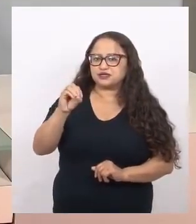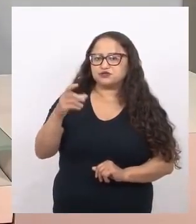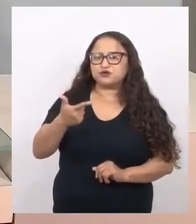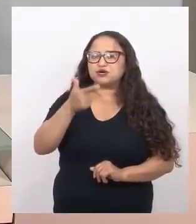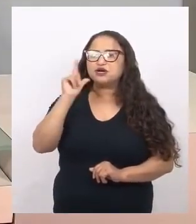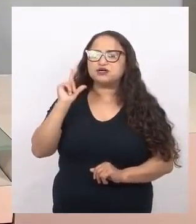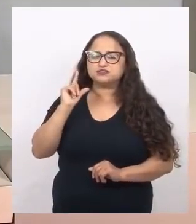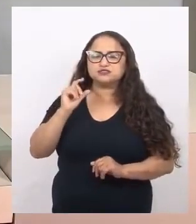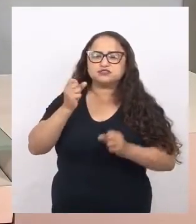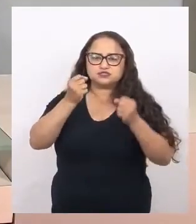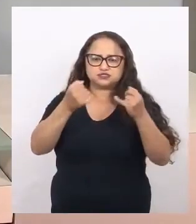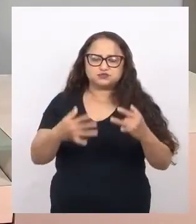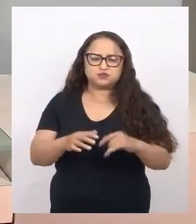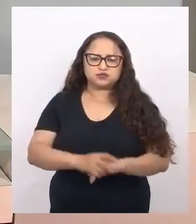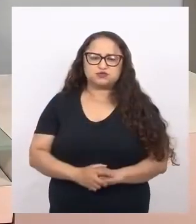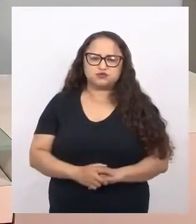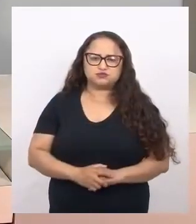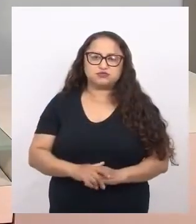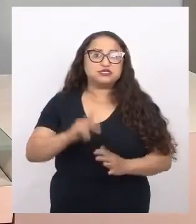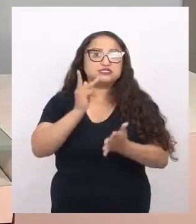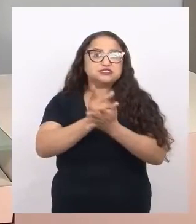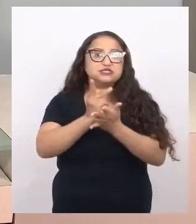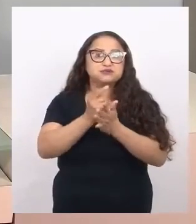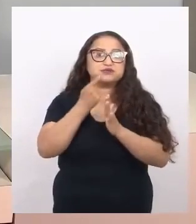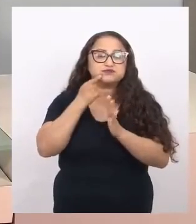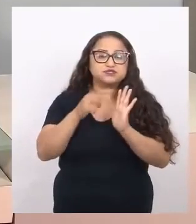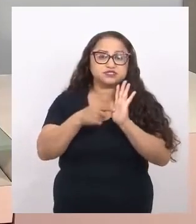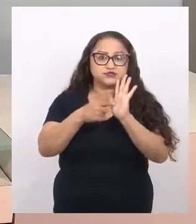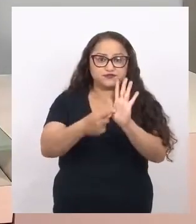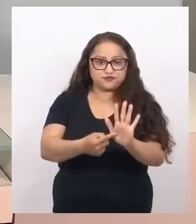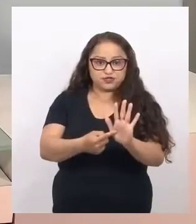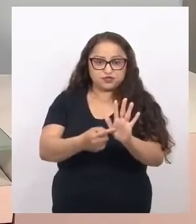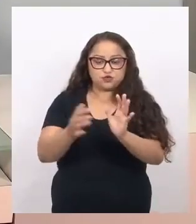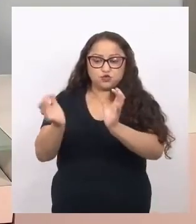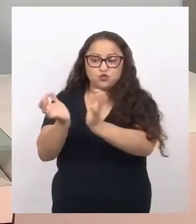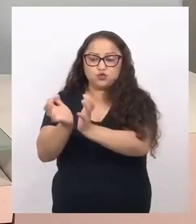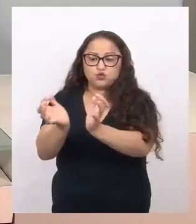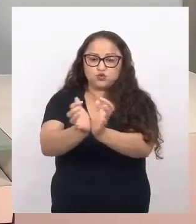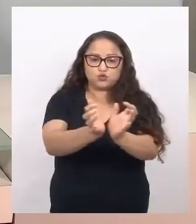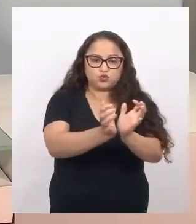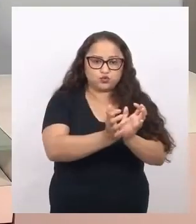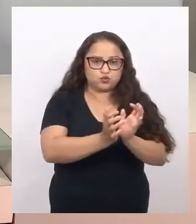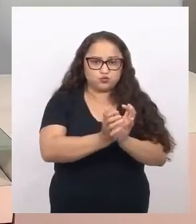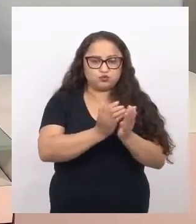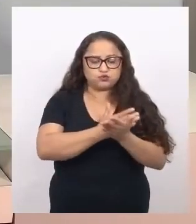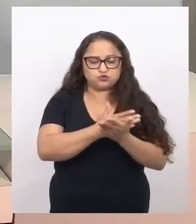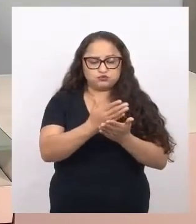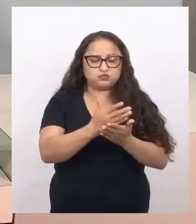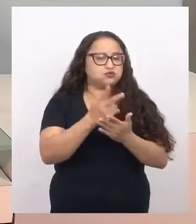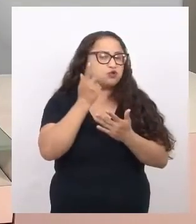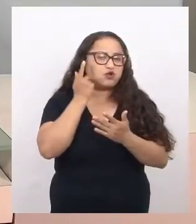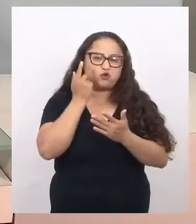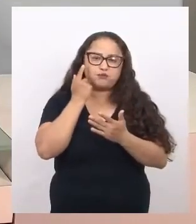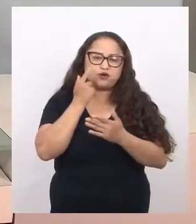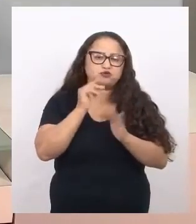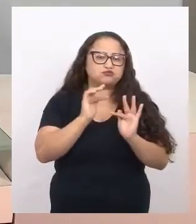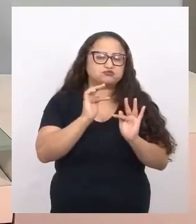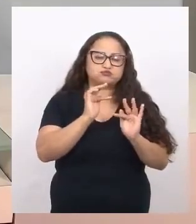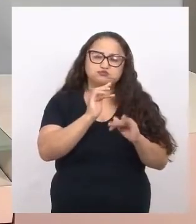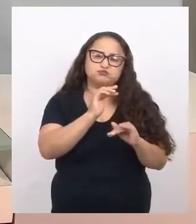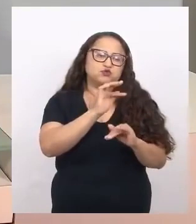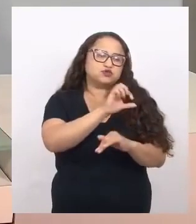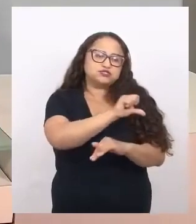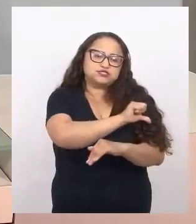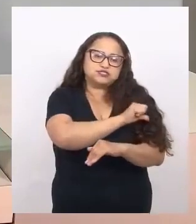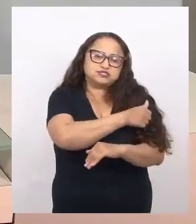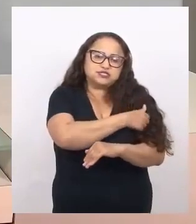aqui. Quando vocês fizeram a coleta de classes, vocês fizeram dos anos iniciais normal, dos anos finais normal, e